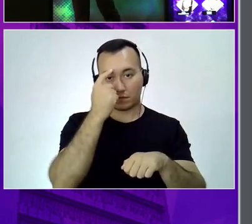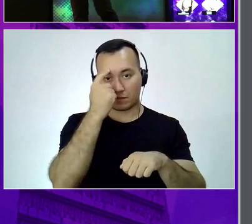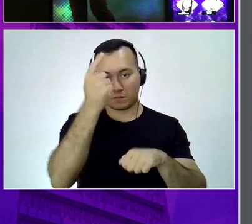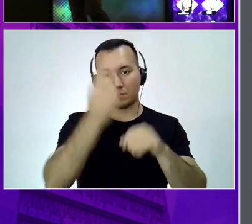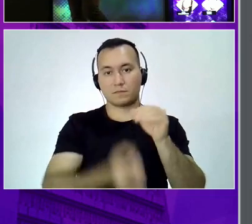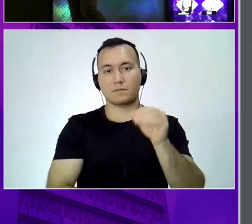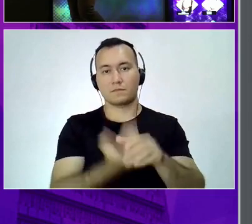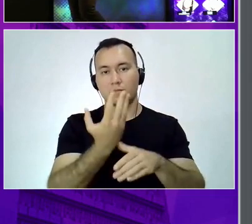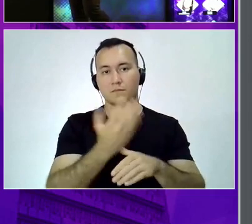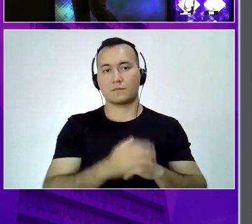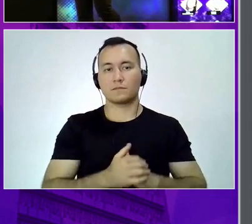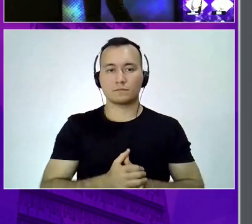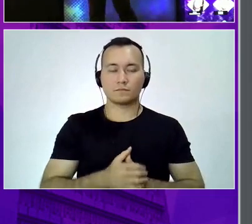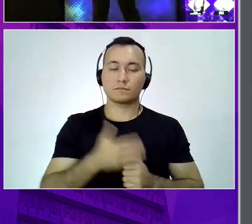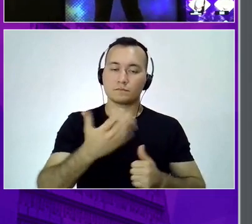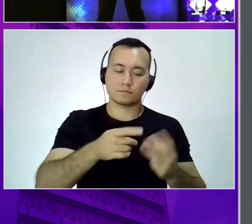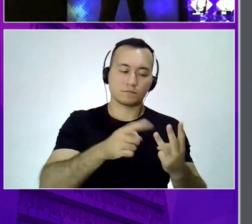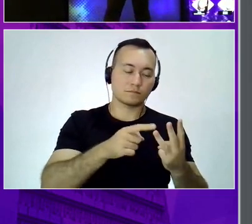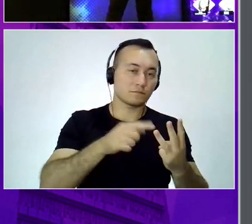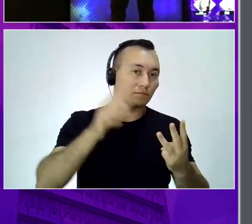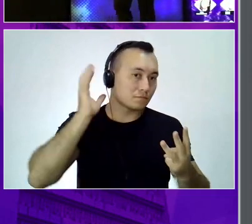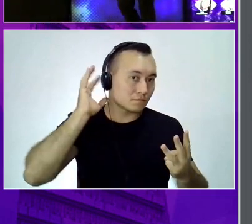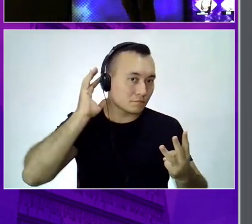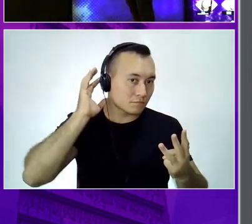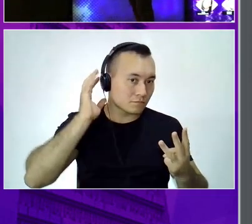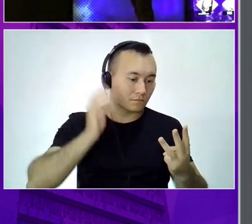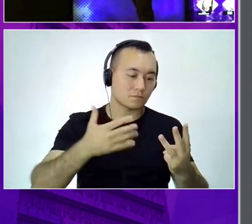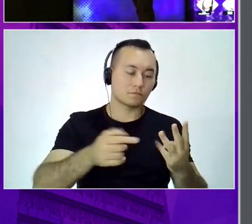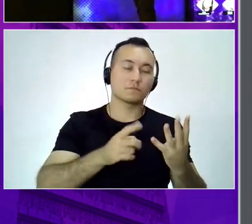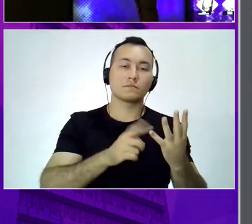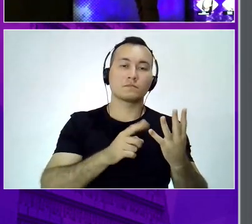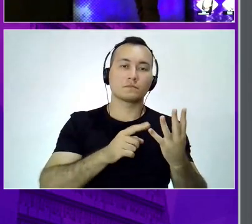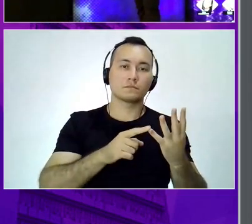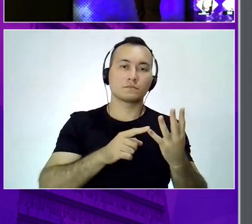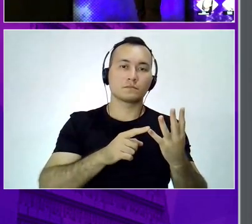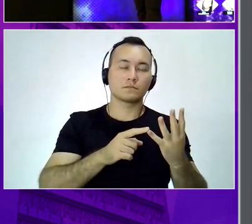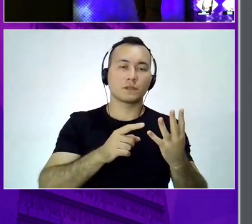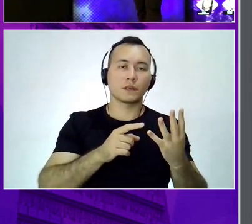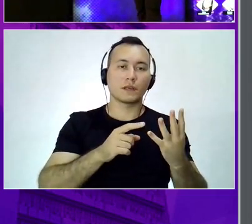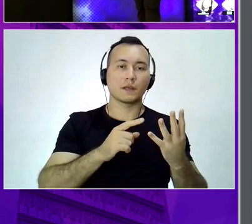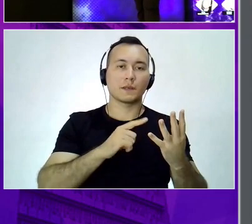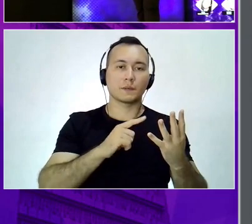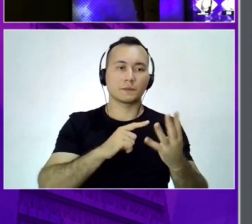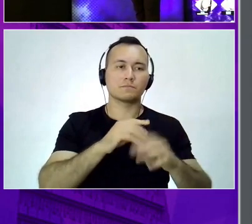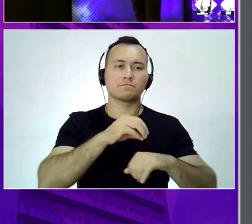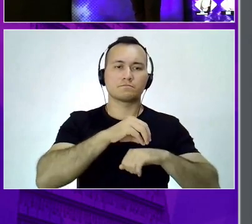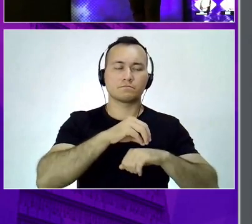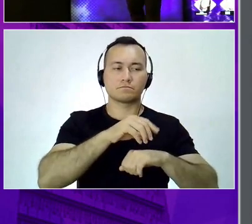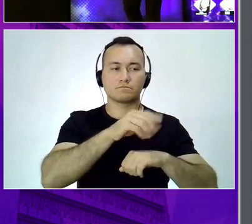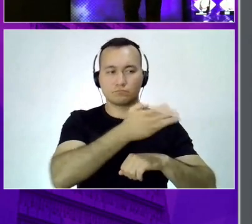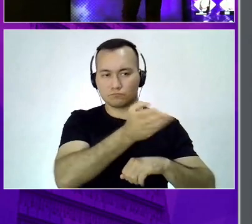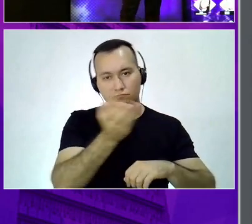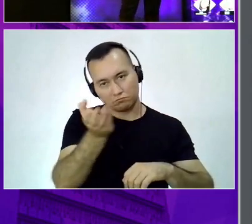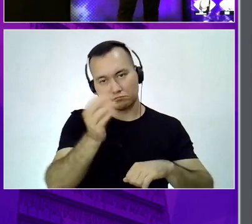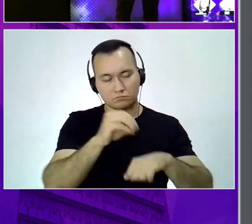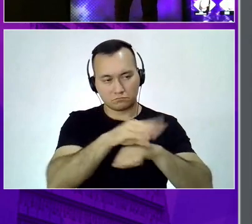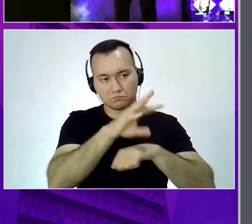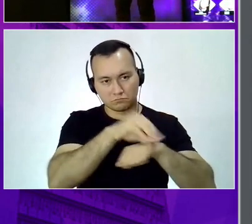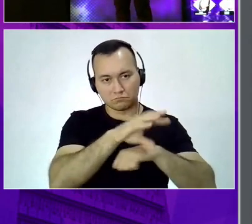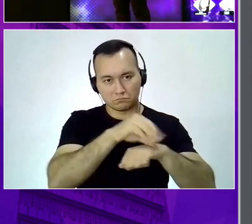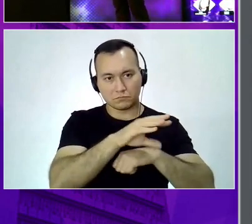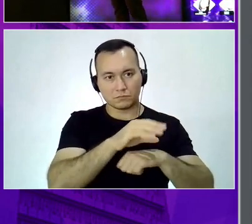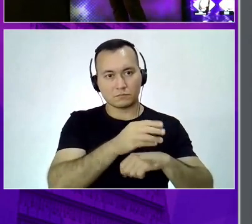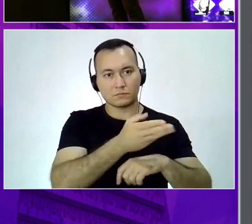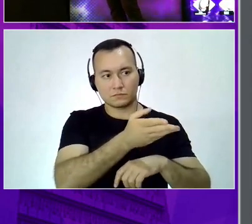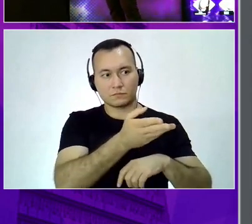é sumarização. Bom, um exemplo prático. Infelizmente, esse material está em PDF, eu não vou conseguir passar um